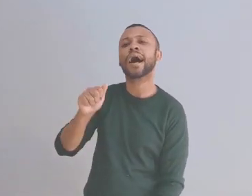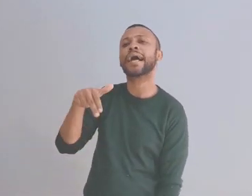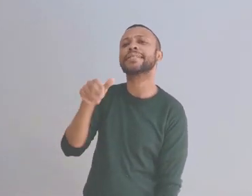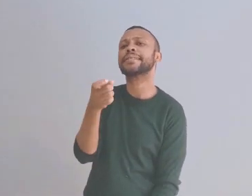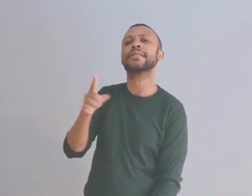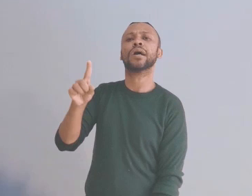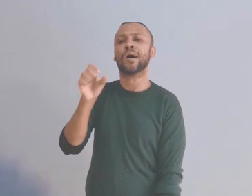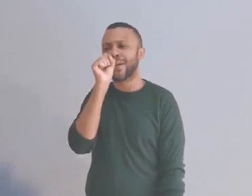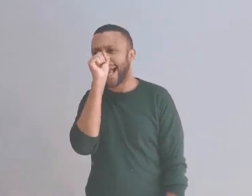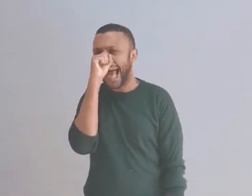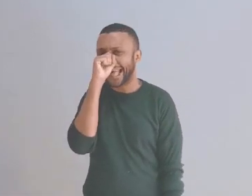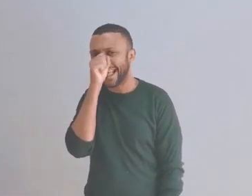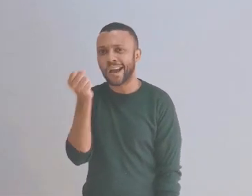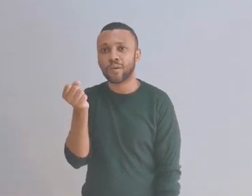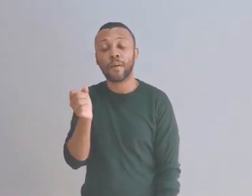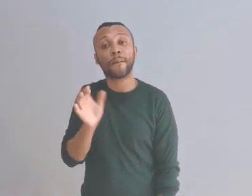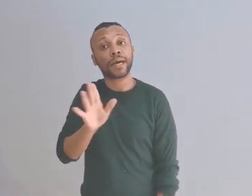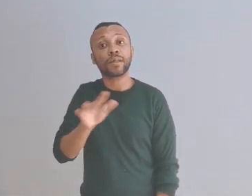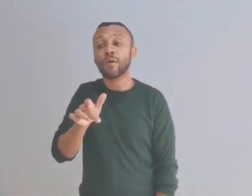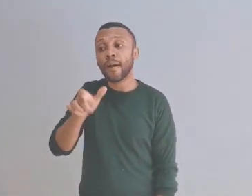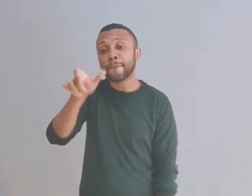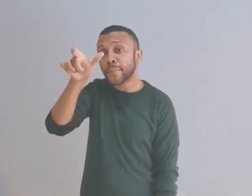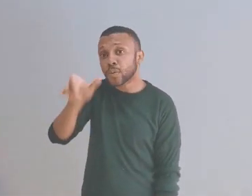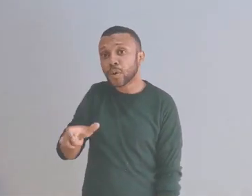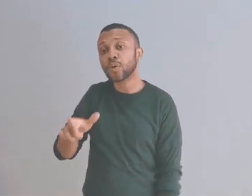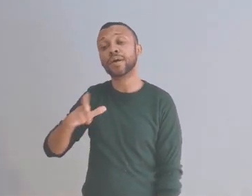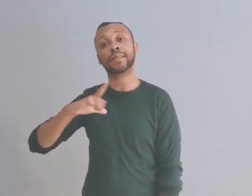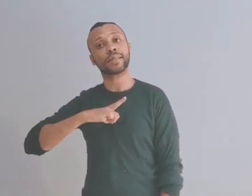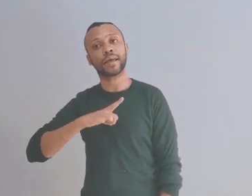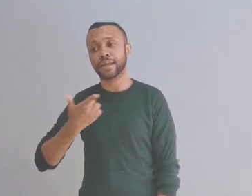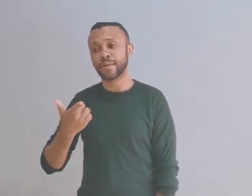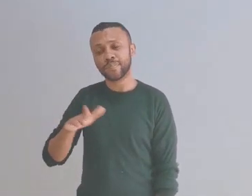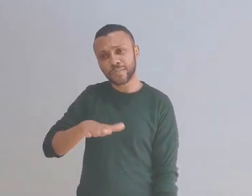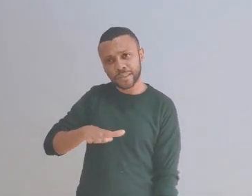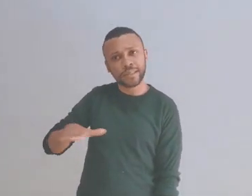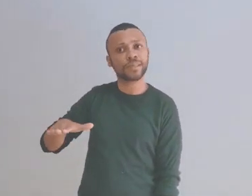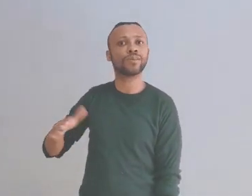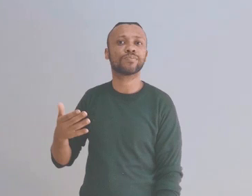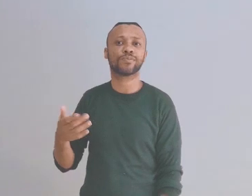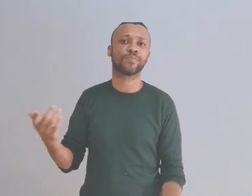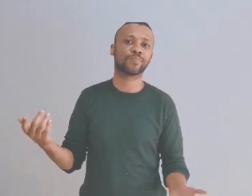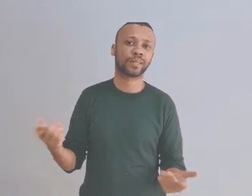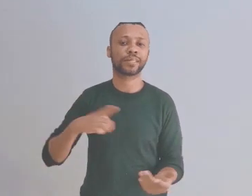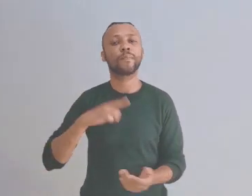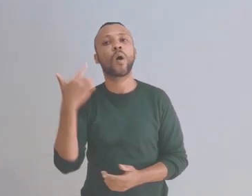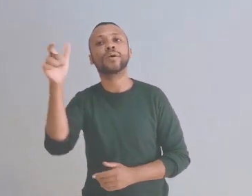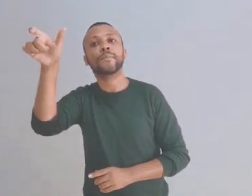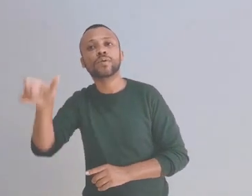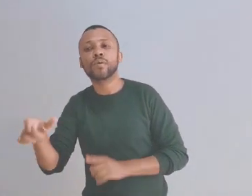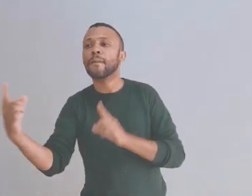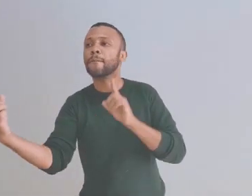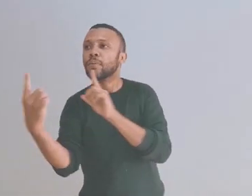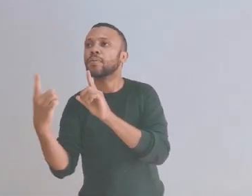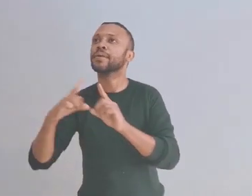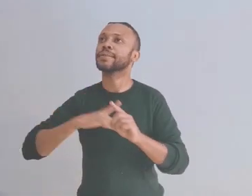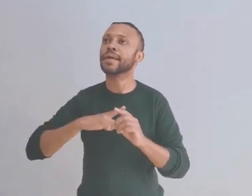correto é nanismo, pessoa com nanismo. Aí, obrigado, não sabia. Aí quando ela vai vir na outra pessoa, então você tem nanismo acondroplásico,